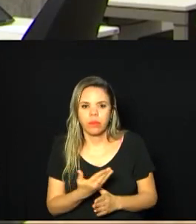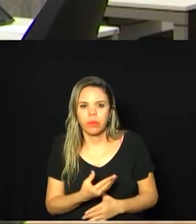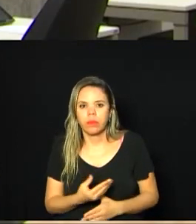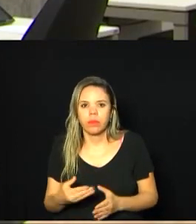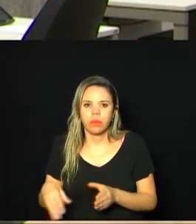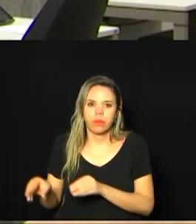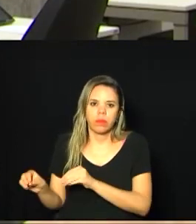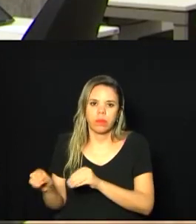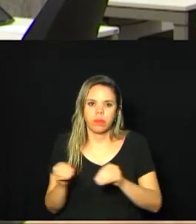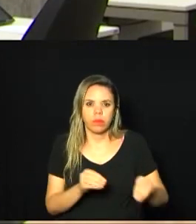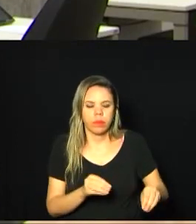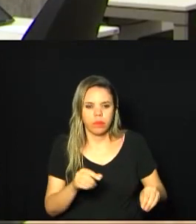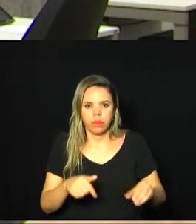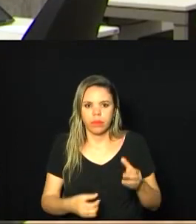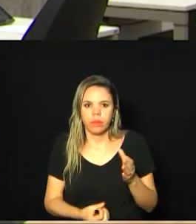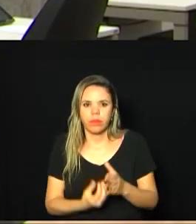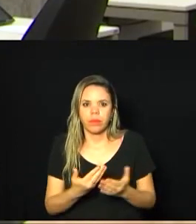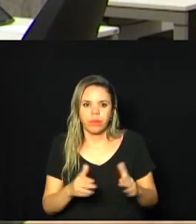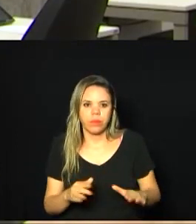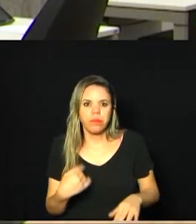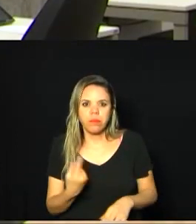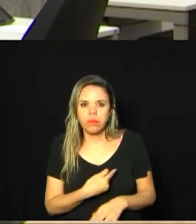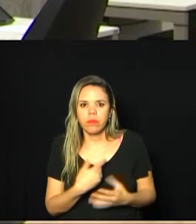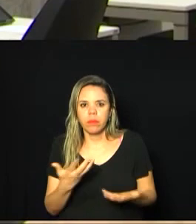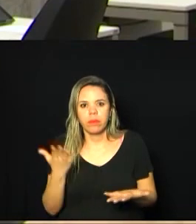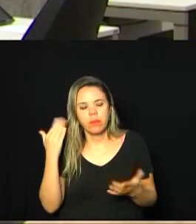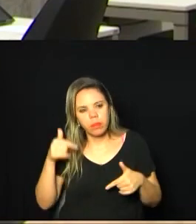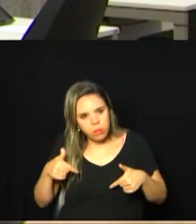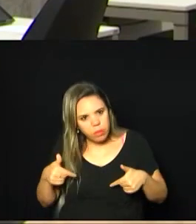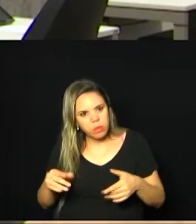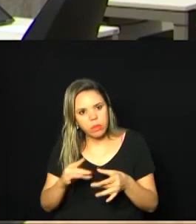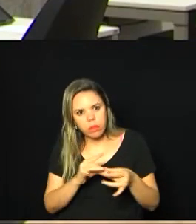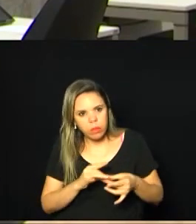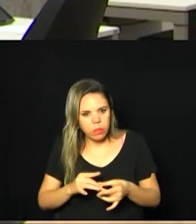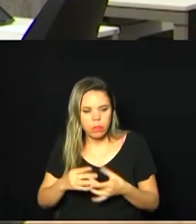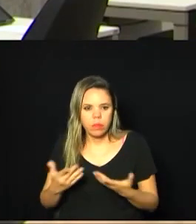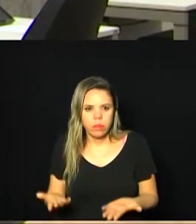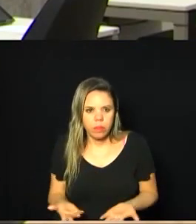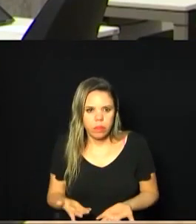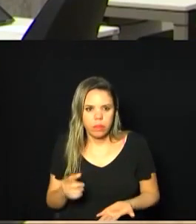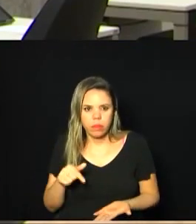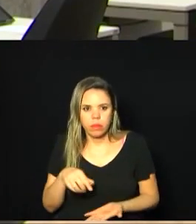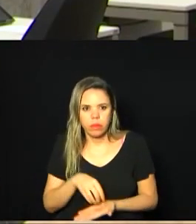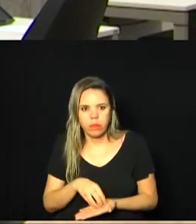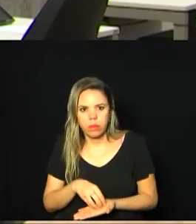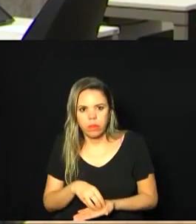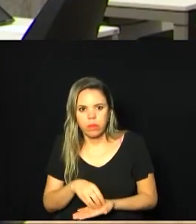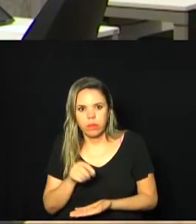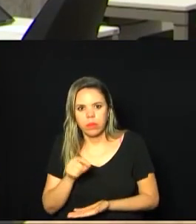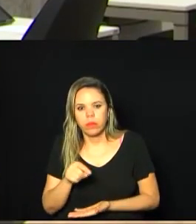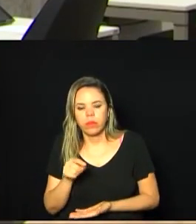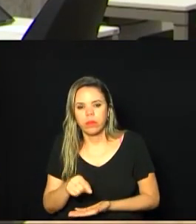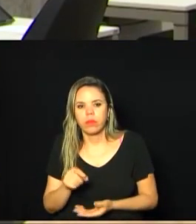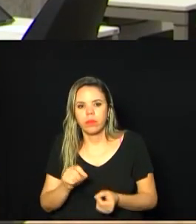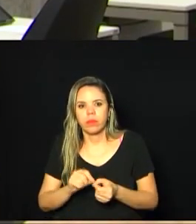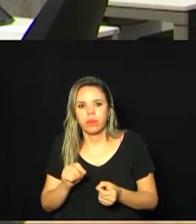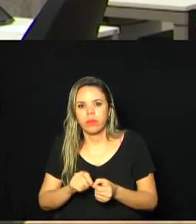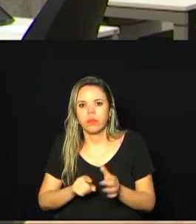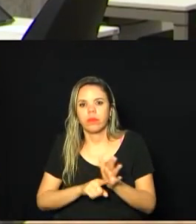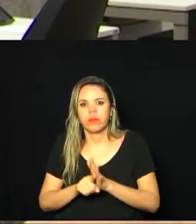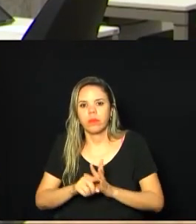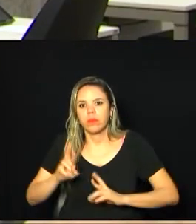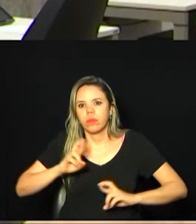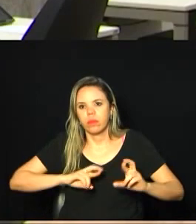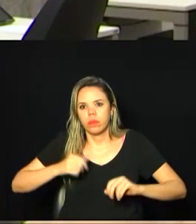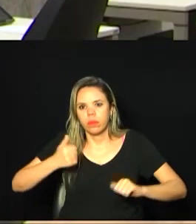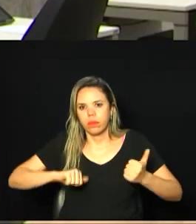vinda dessa unidade para cá e nós queremos fortalecê-la então, enquanto essa unidade que faz